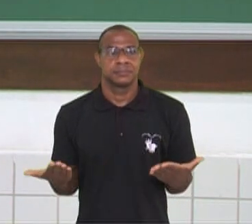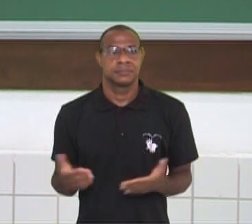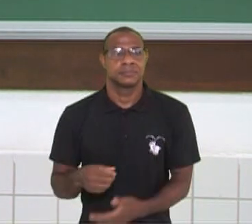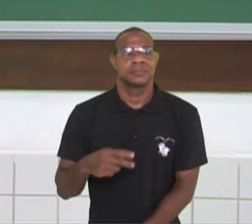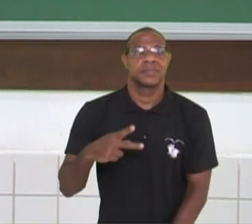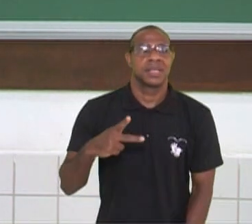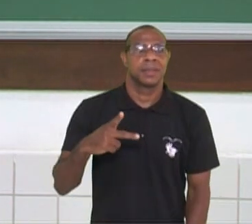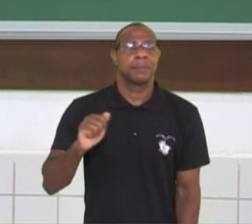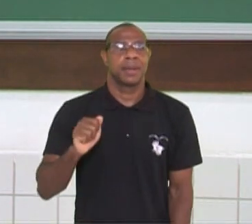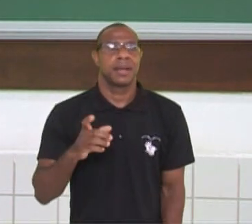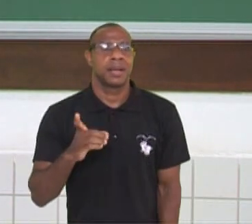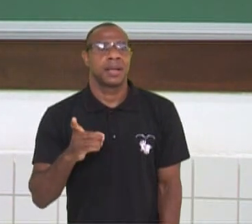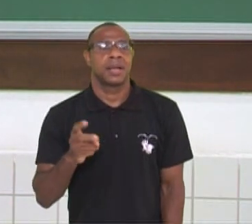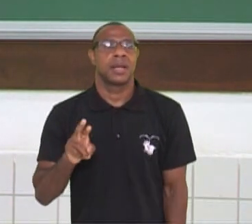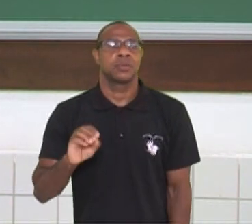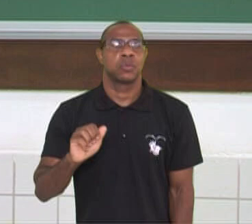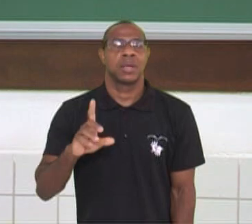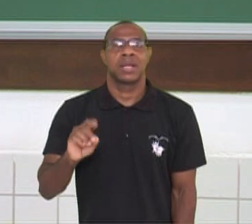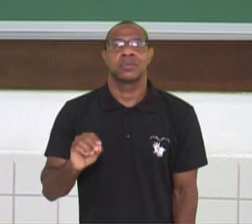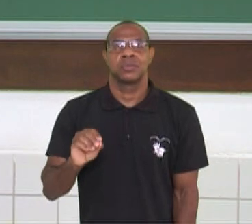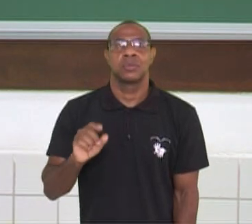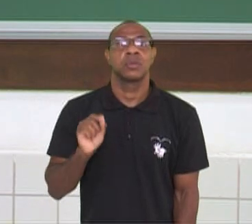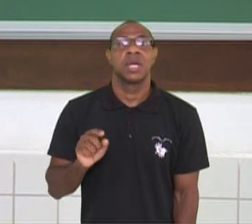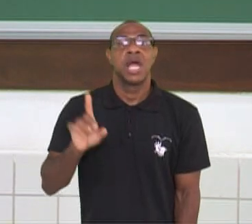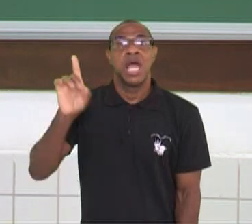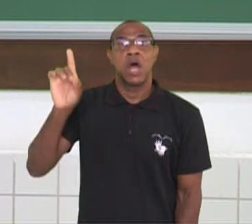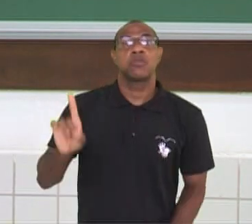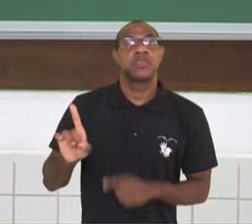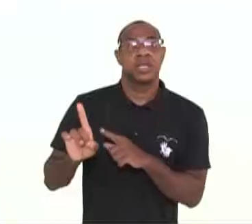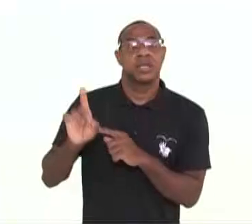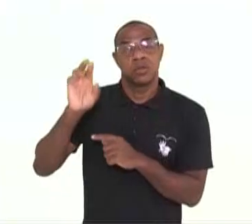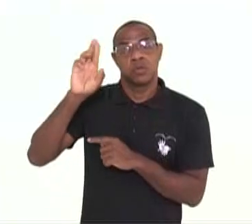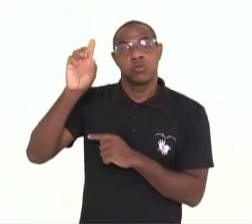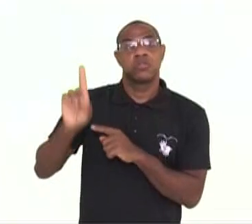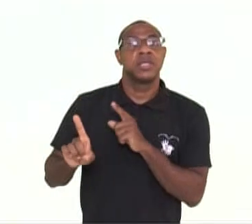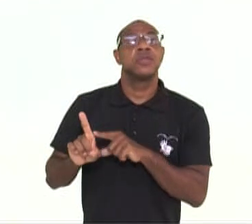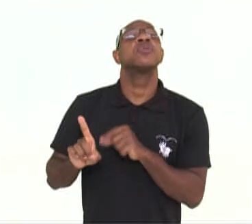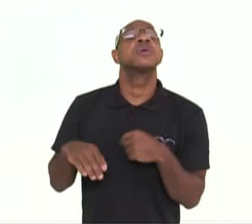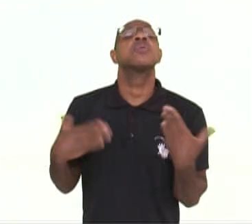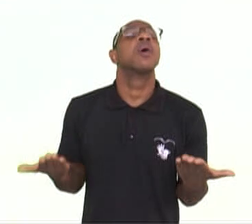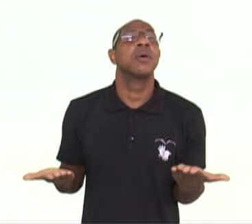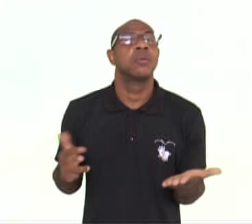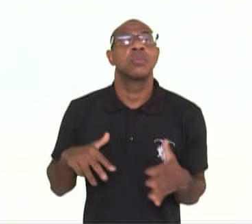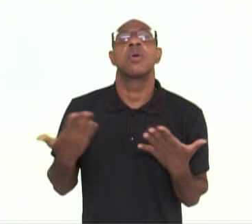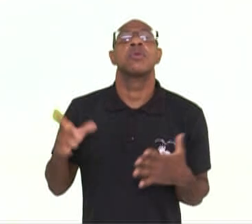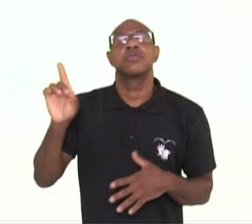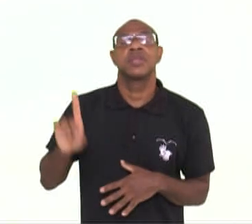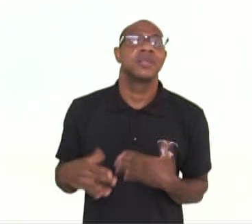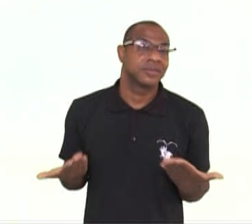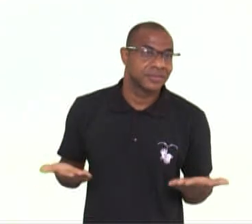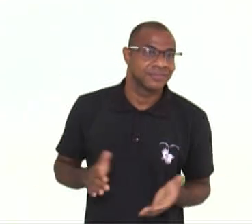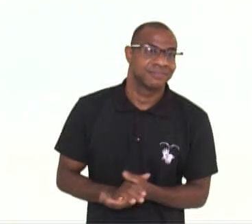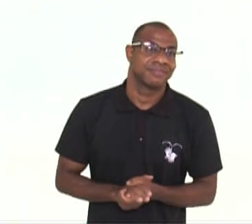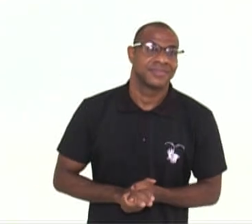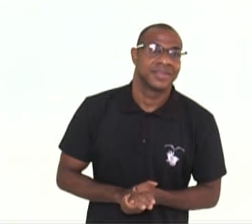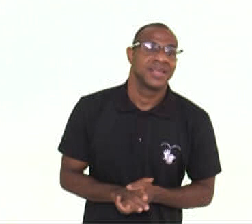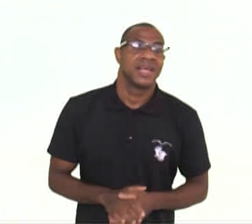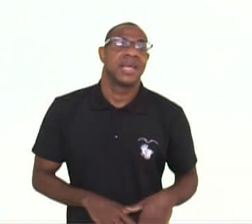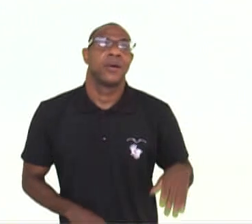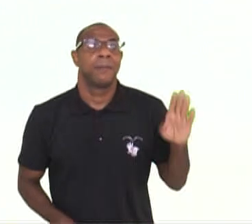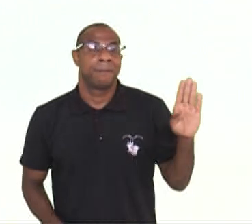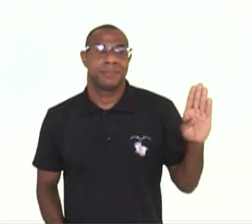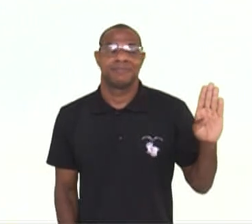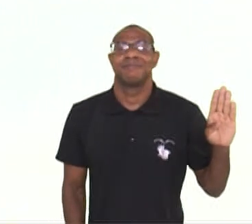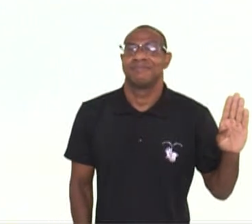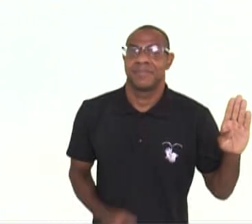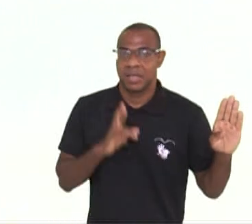Padroado. Esse direito se refere a que o imperador poder nomear os bispos da igreja, e ainda os membros da igreja eram remunerados